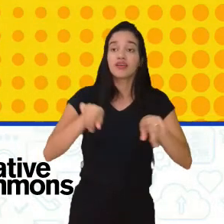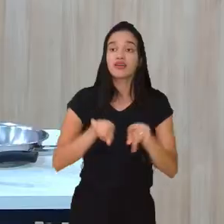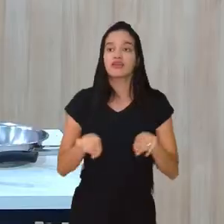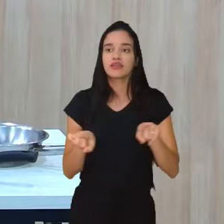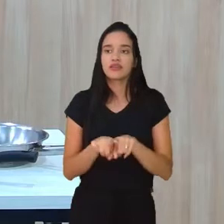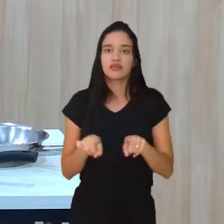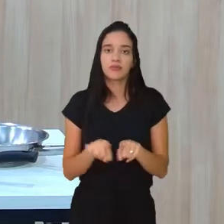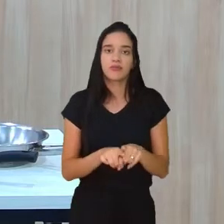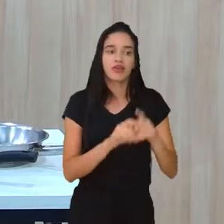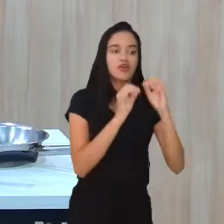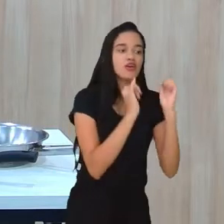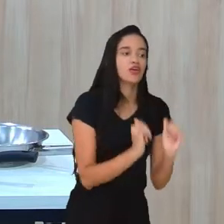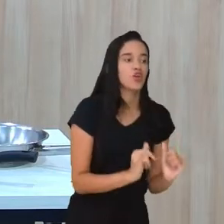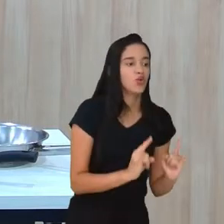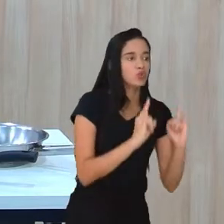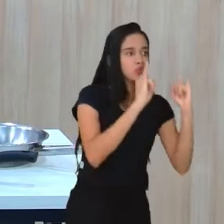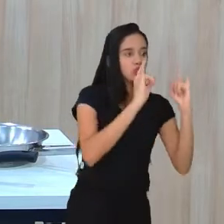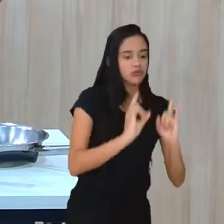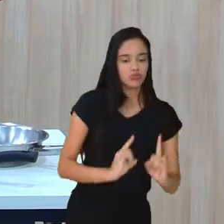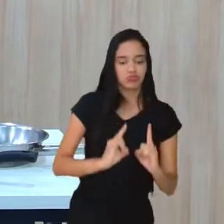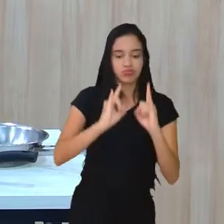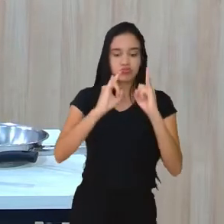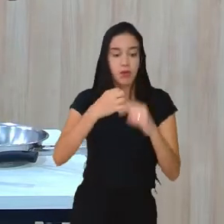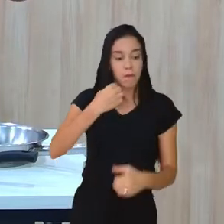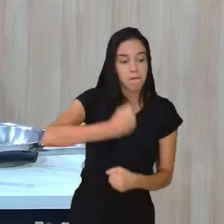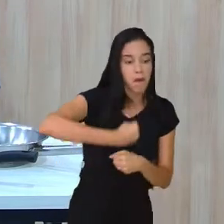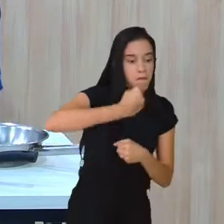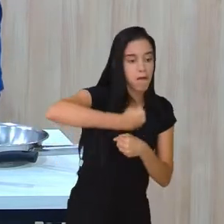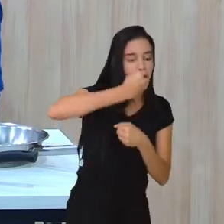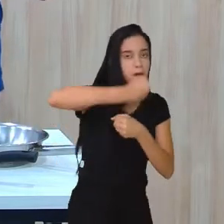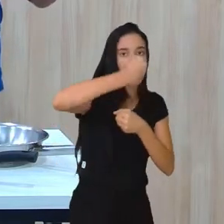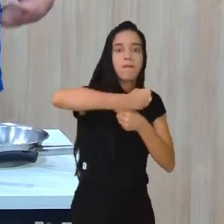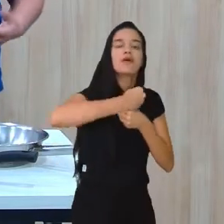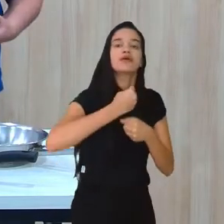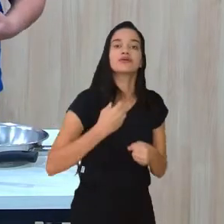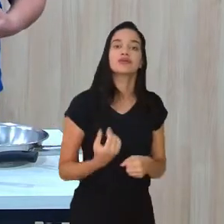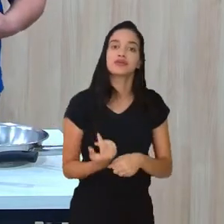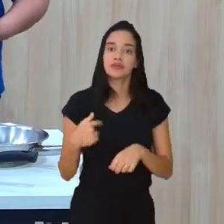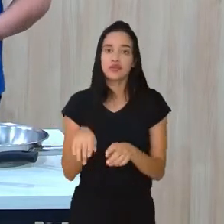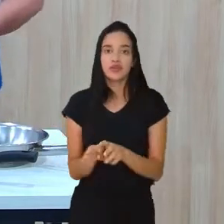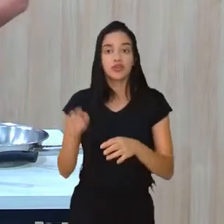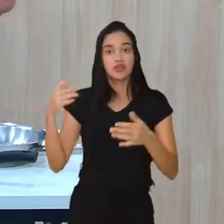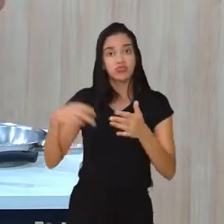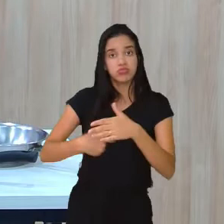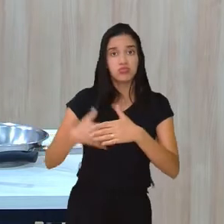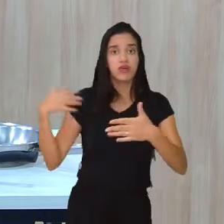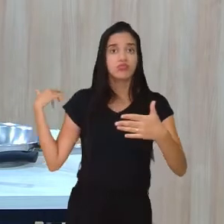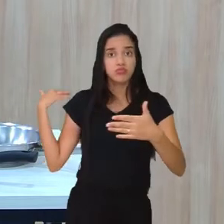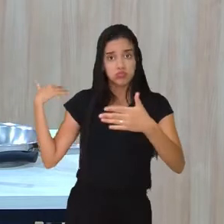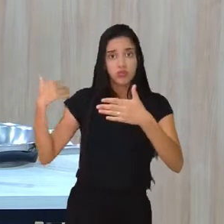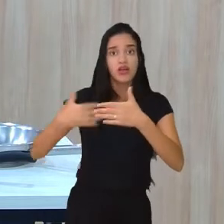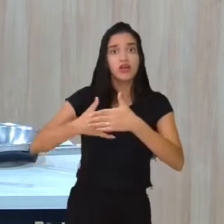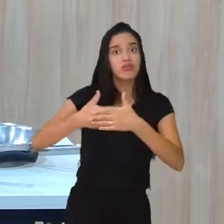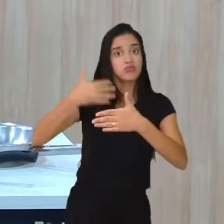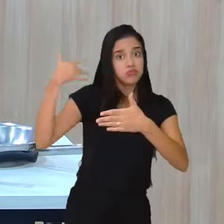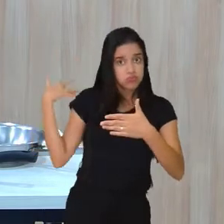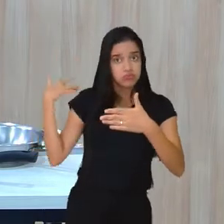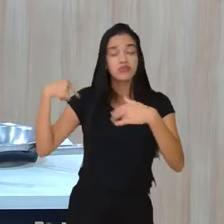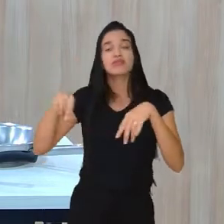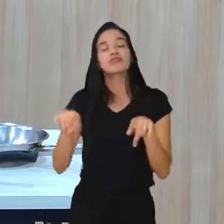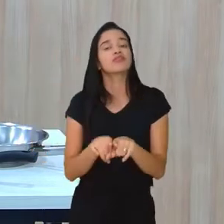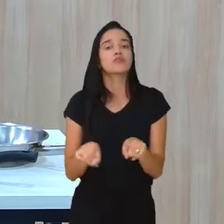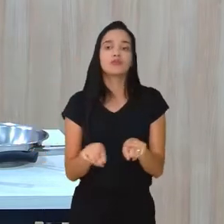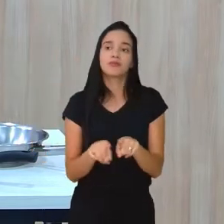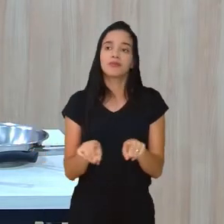de edifícios que estão sendo construídos e que já existem há bastante tempo, gera na nossa cidade ilhas